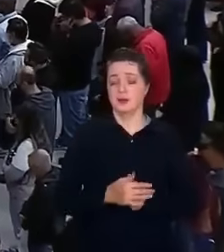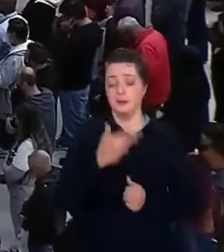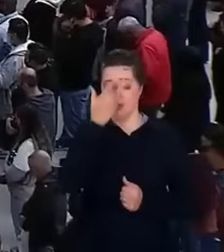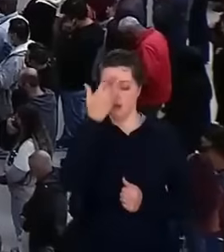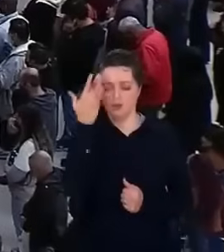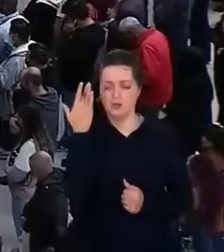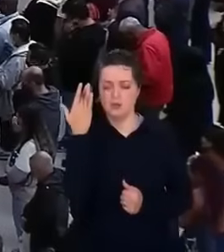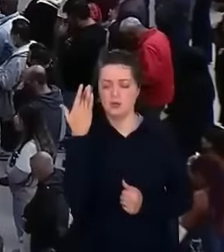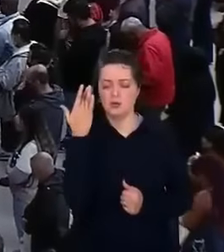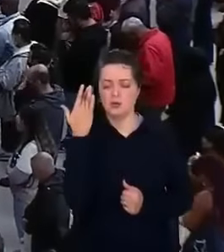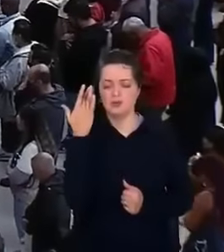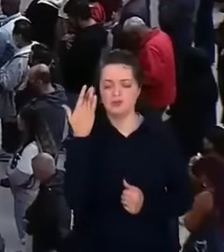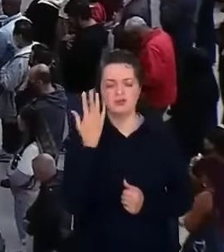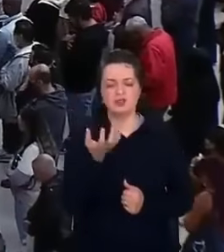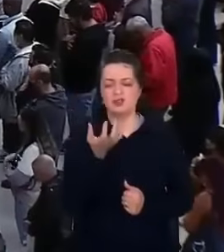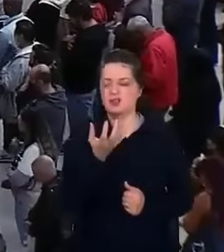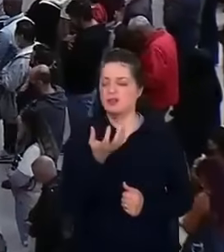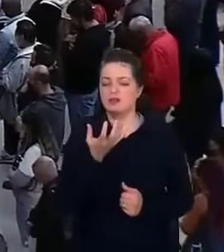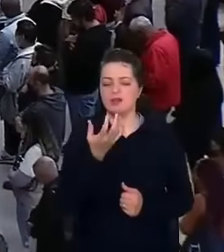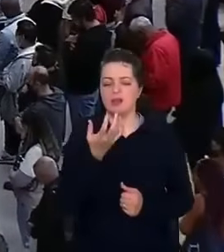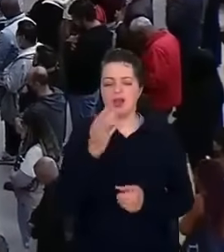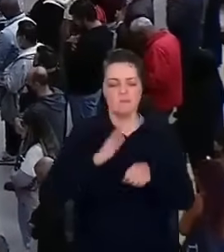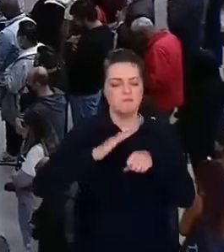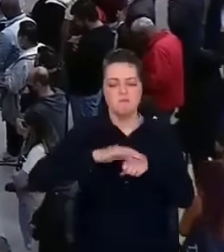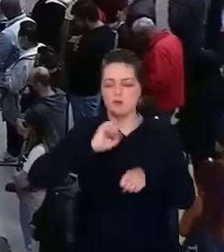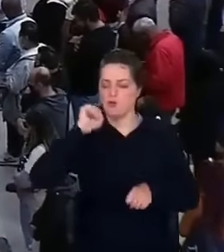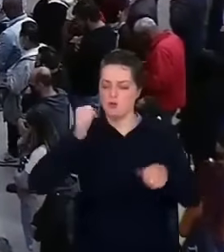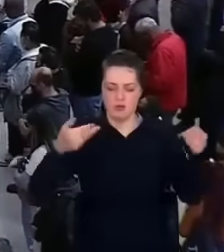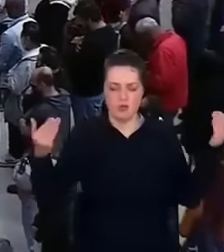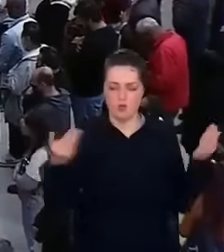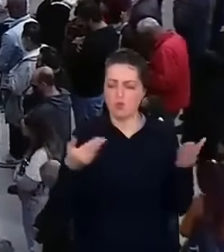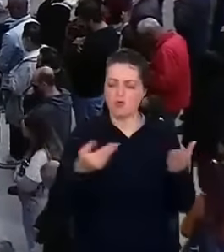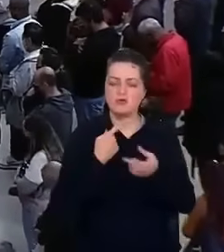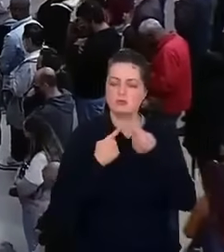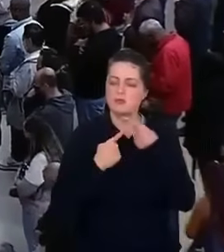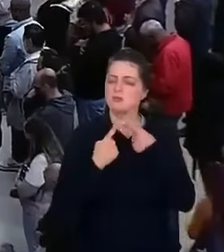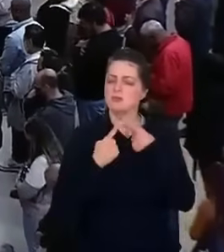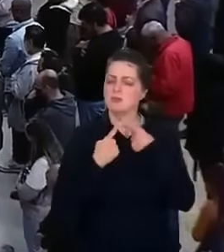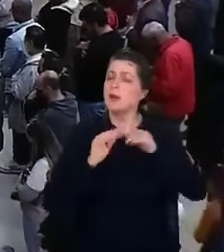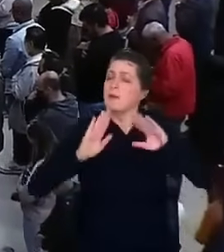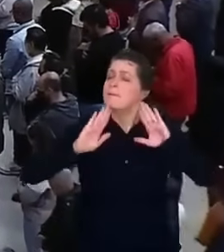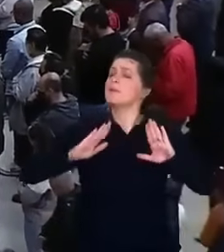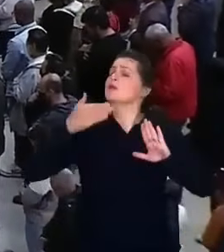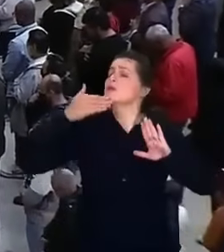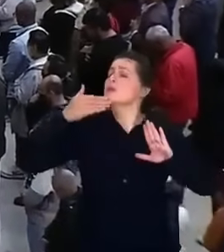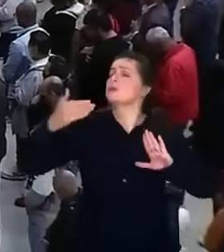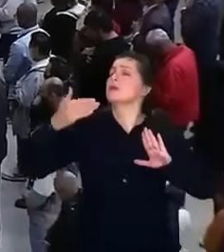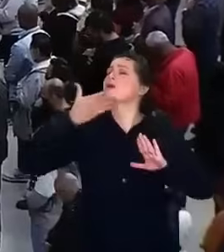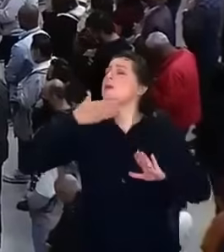desejosos de acabar com a vida ainda hoje. Venha, meu Pai,